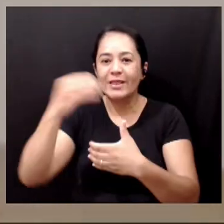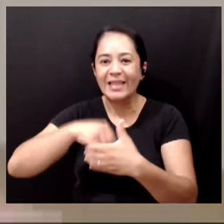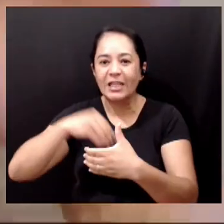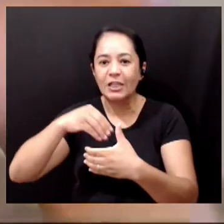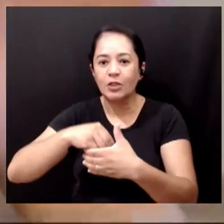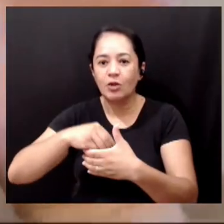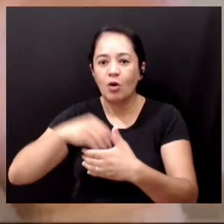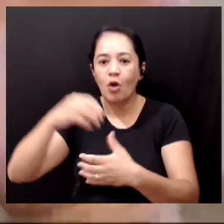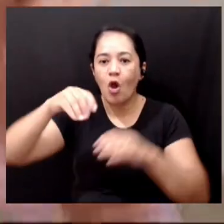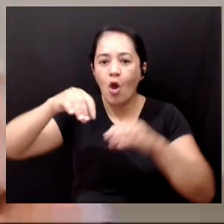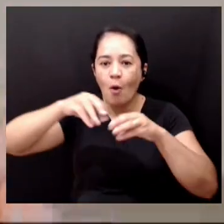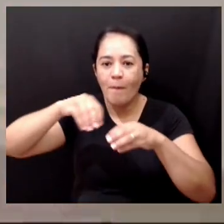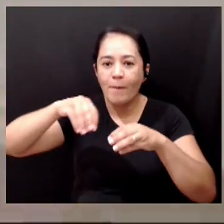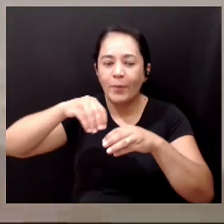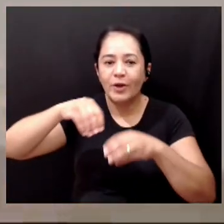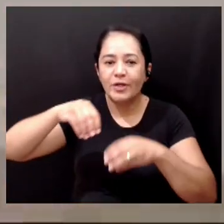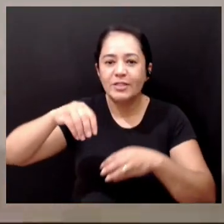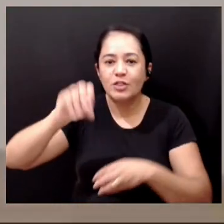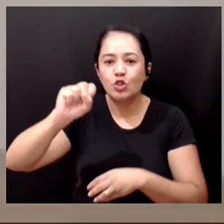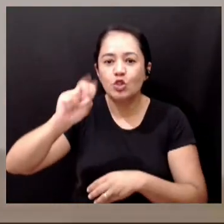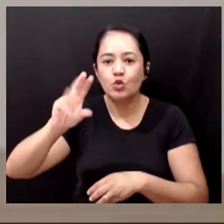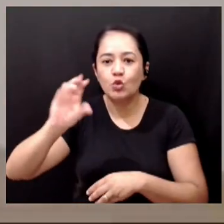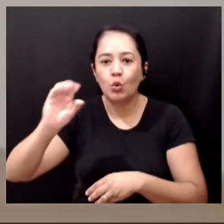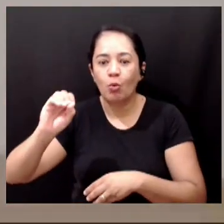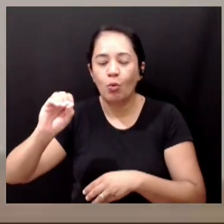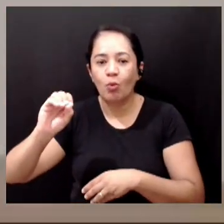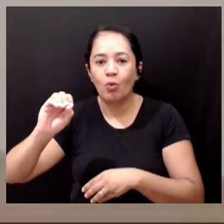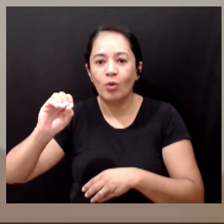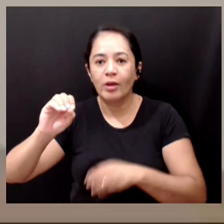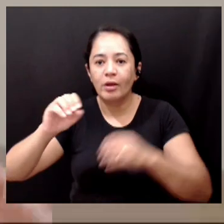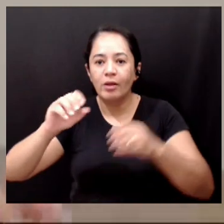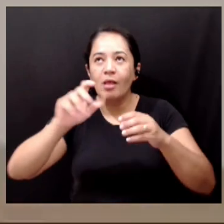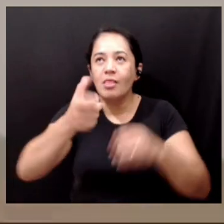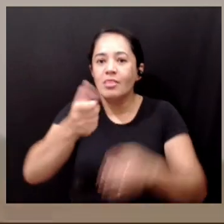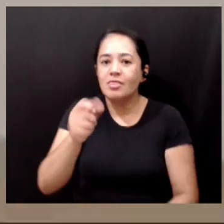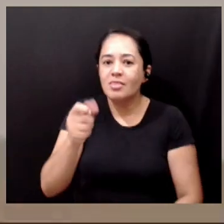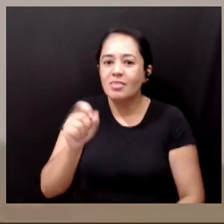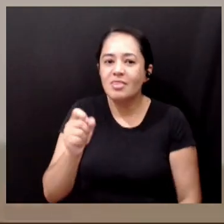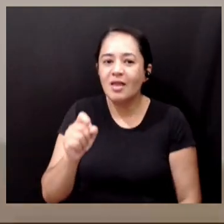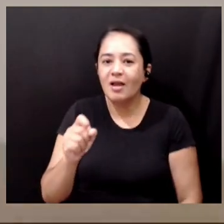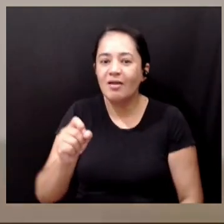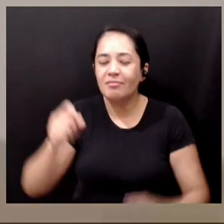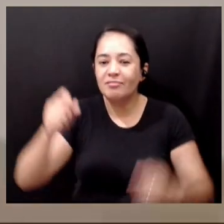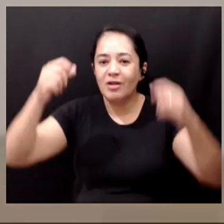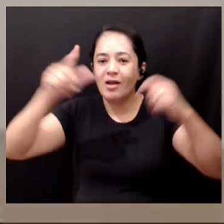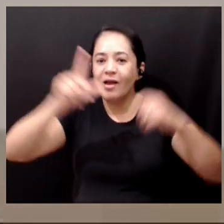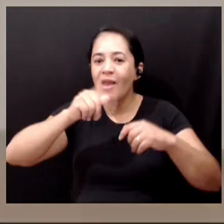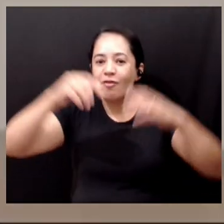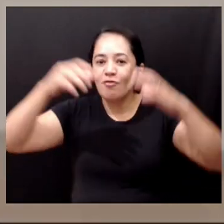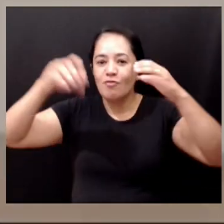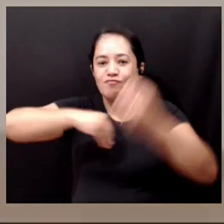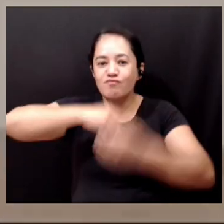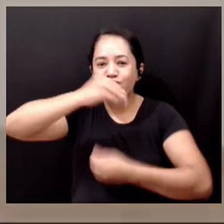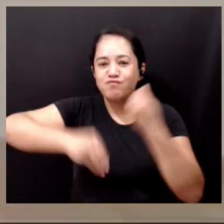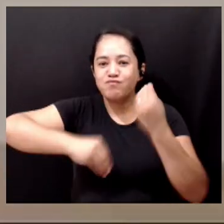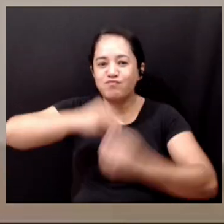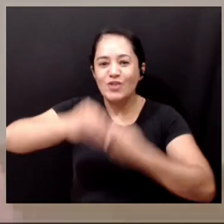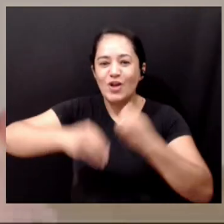banho, estava embaixo do chuveiro, que ele abriu o registro, foi água de tangue. E foi muito